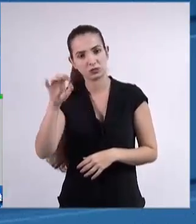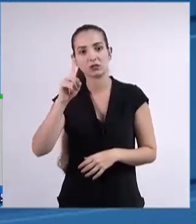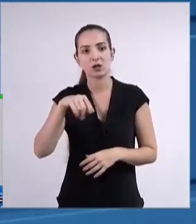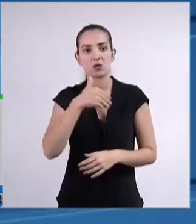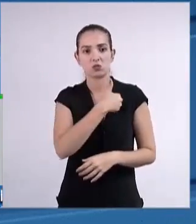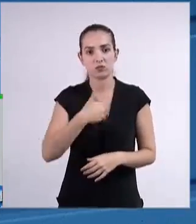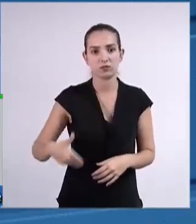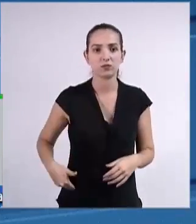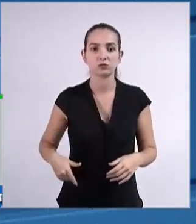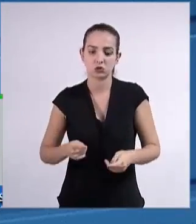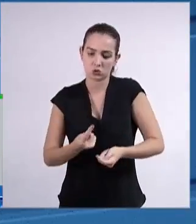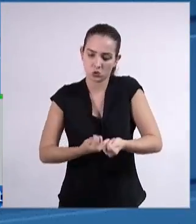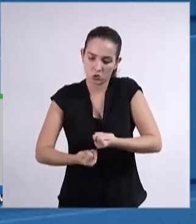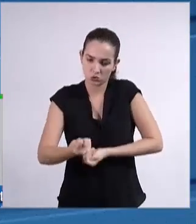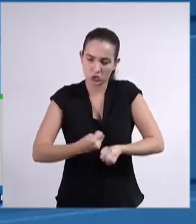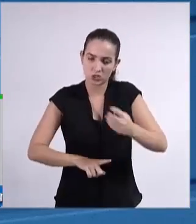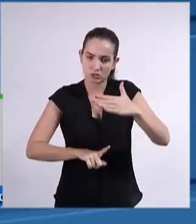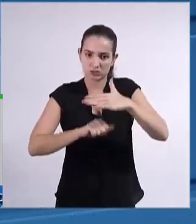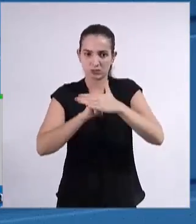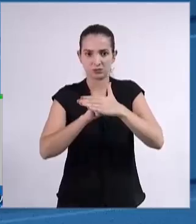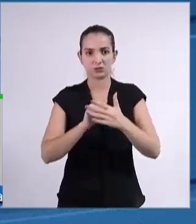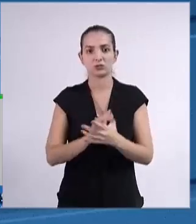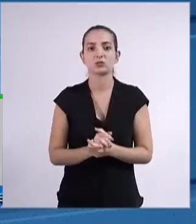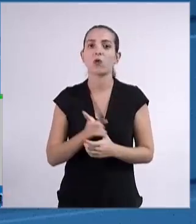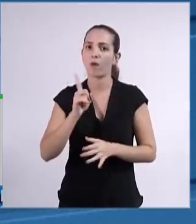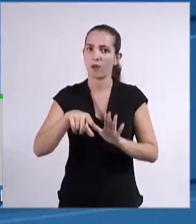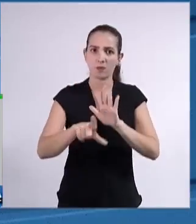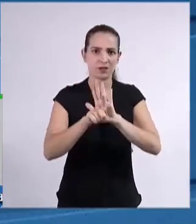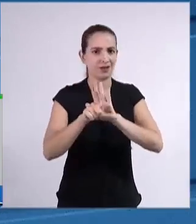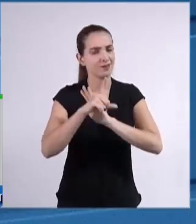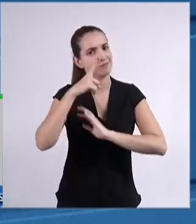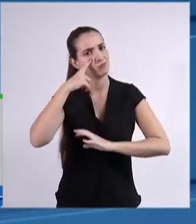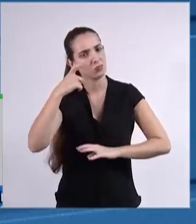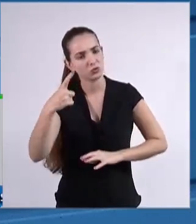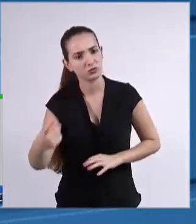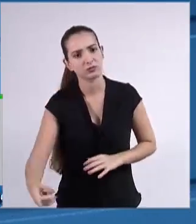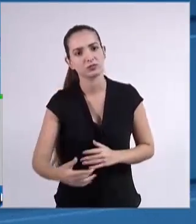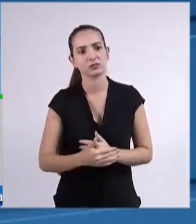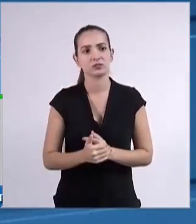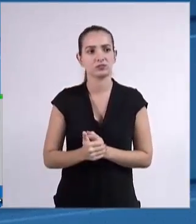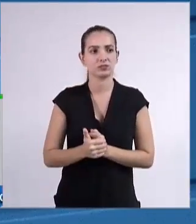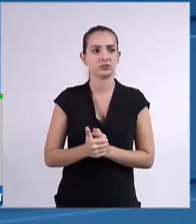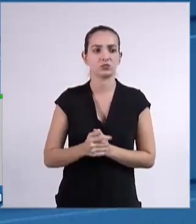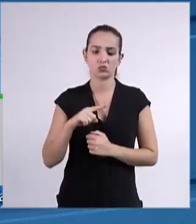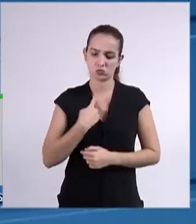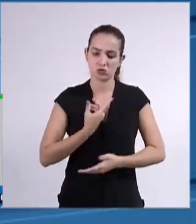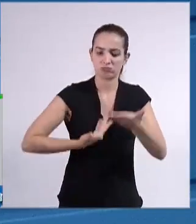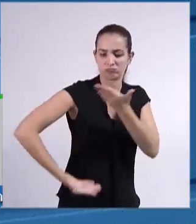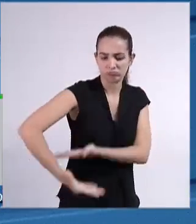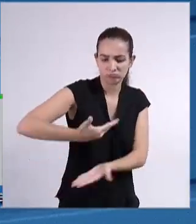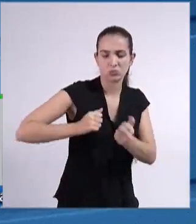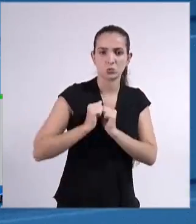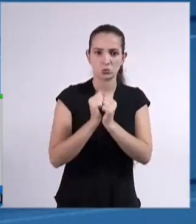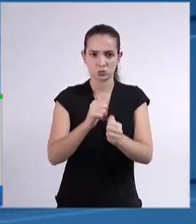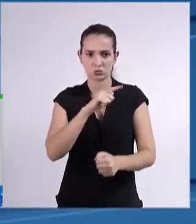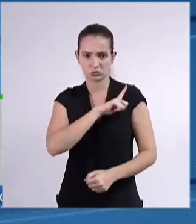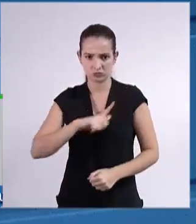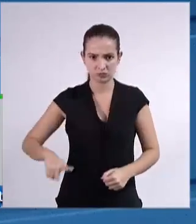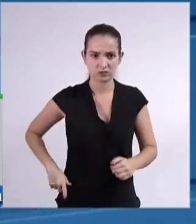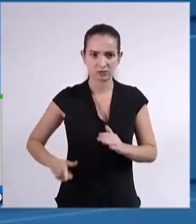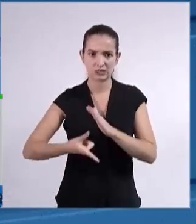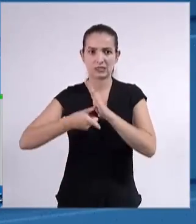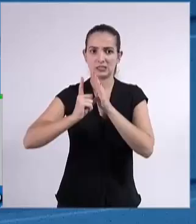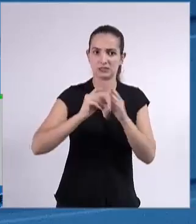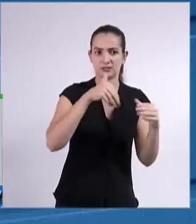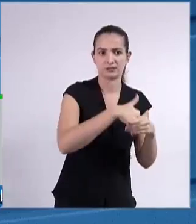né? A própria Fundesporte. Então, é uma lei muito interessante. Dialogamos com o governador antes das eleições,